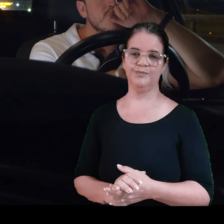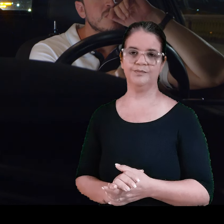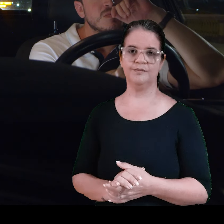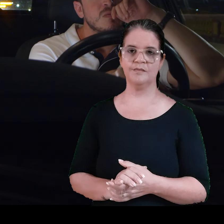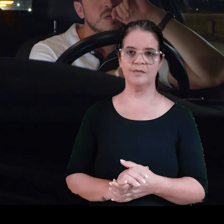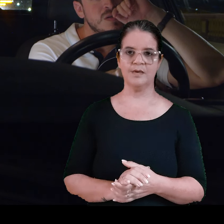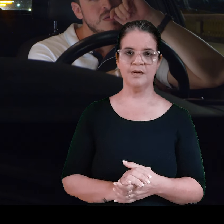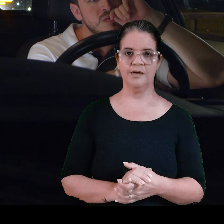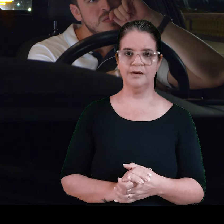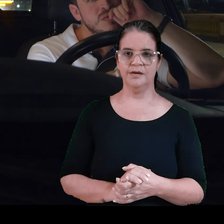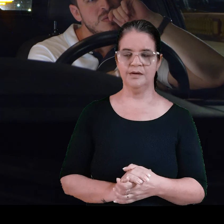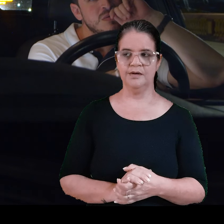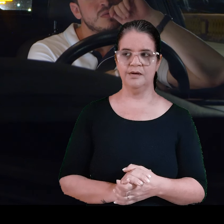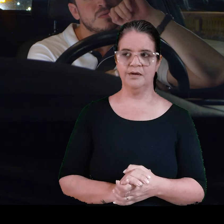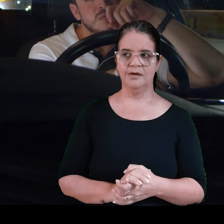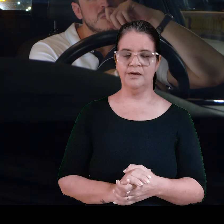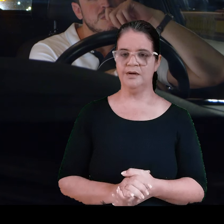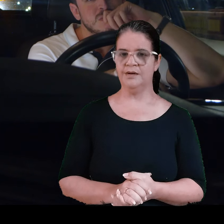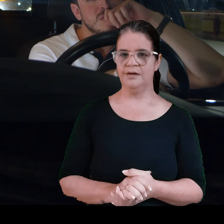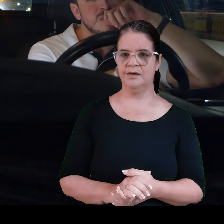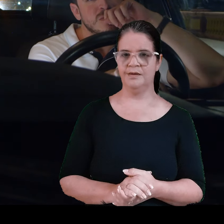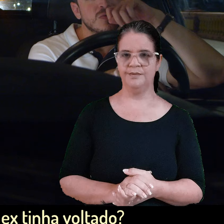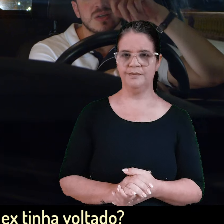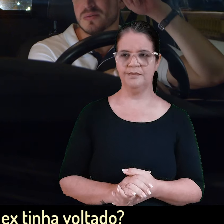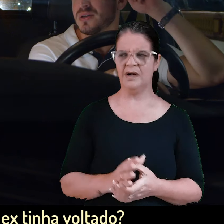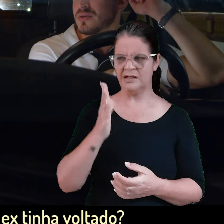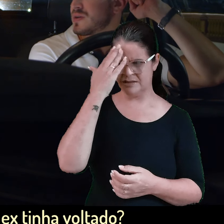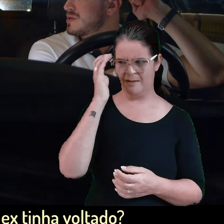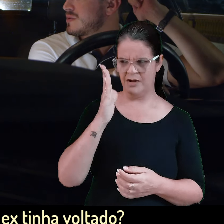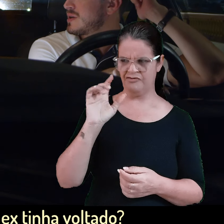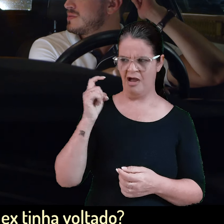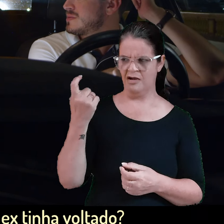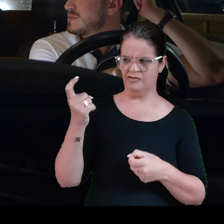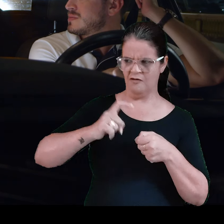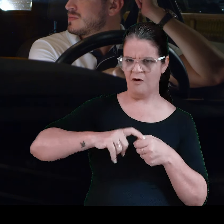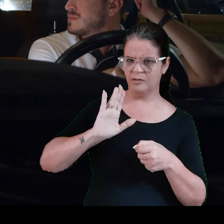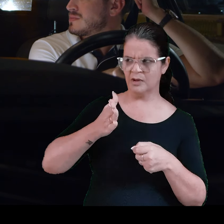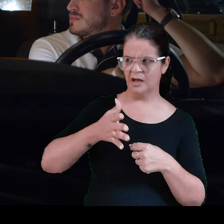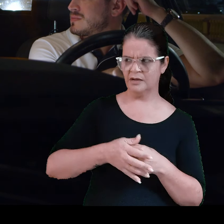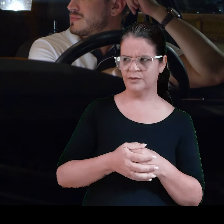Em um carro, João Vitor dirige e Alice apoia o cotovelo na janela do carona. Tu já sabia que o Toa Este tinha voltado?